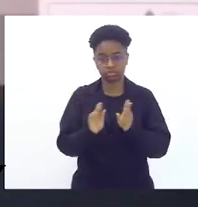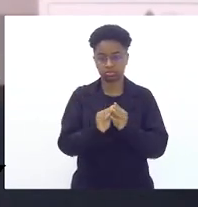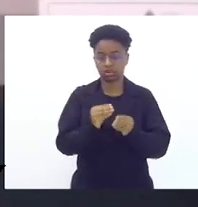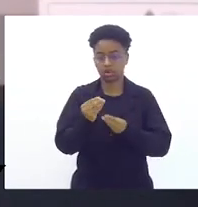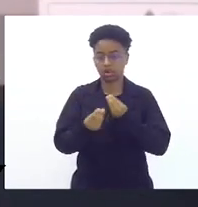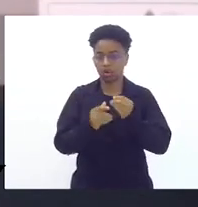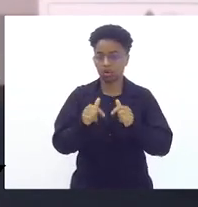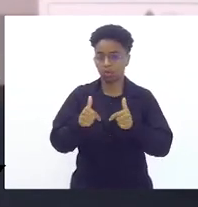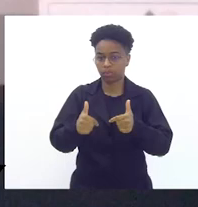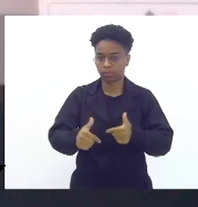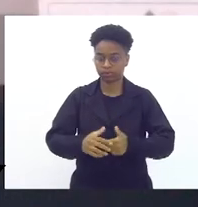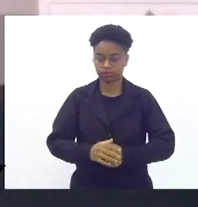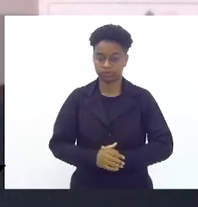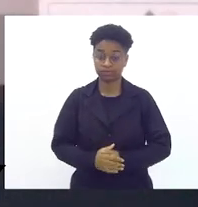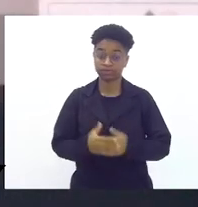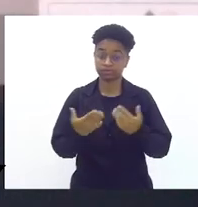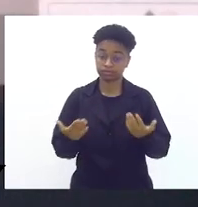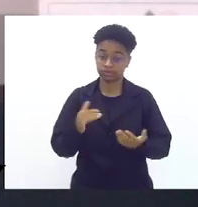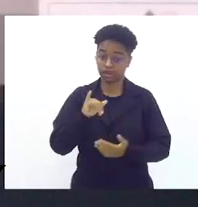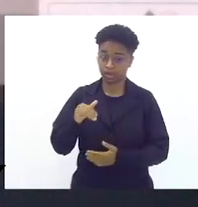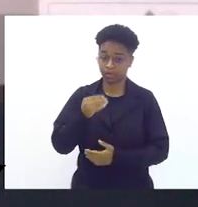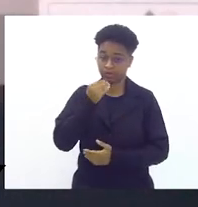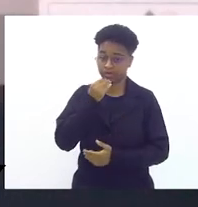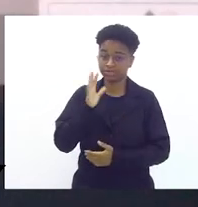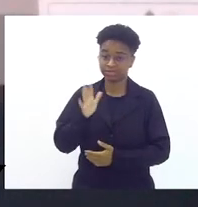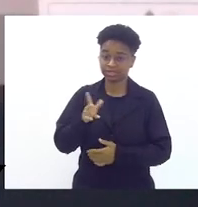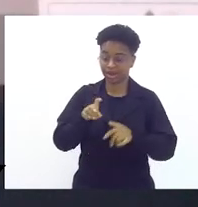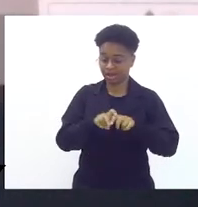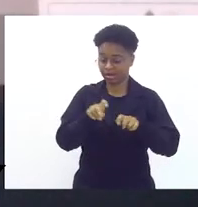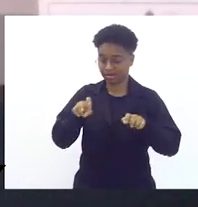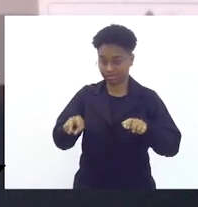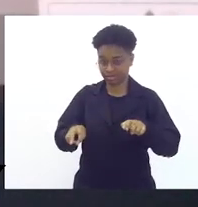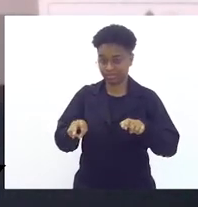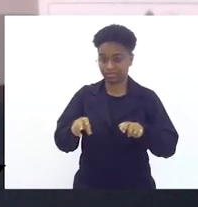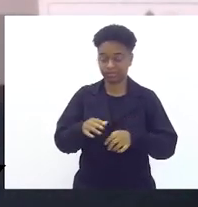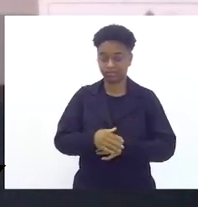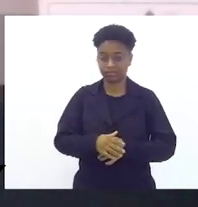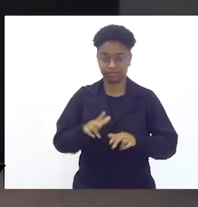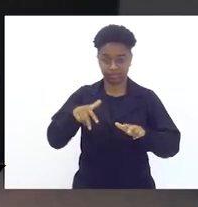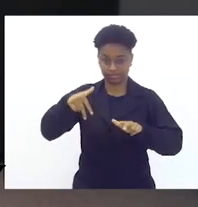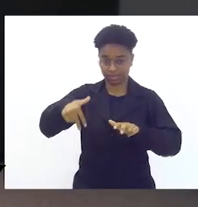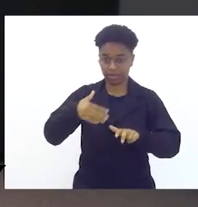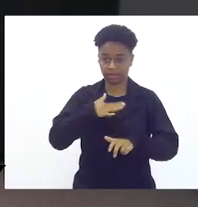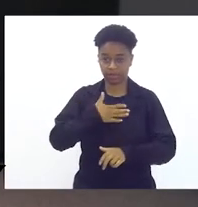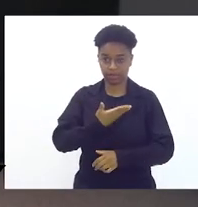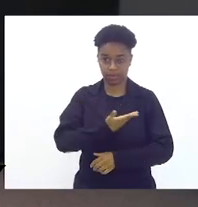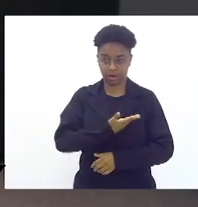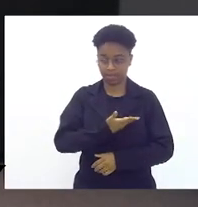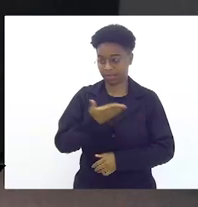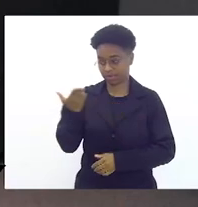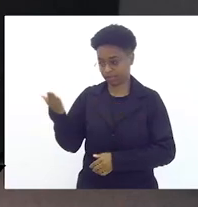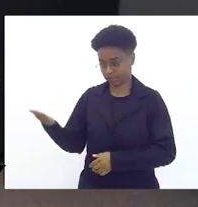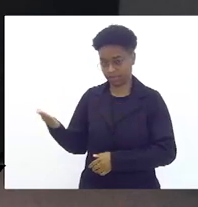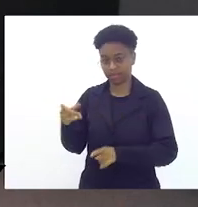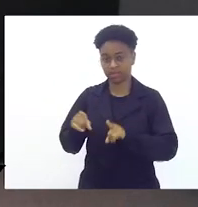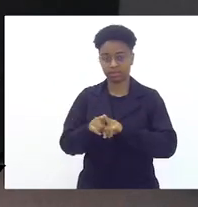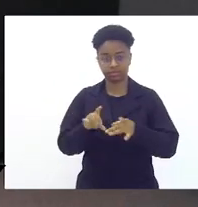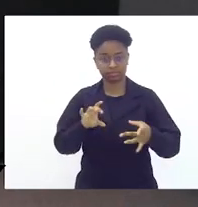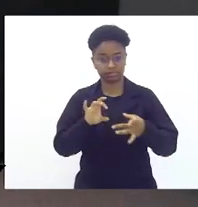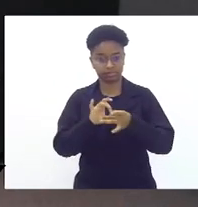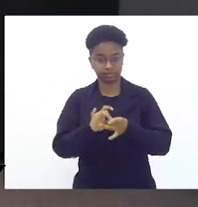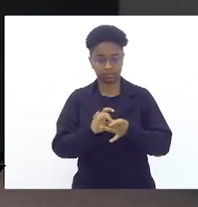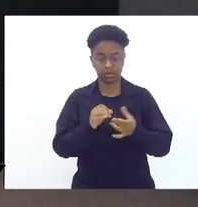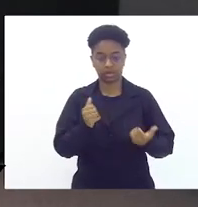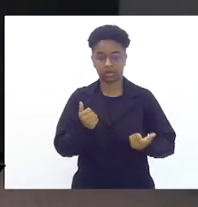então aproveitando que já tá aqui do meu lado meu companheiro amigo e nesse caso parceiro e com autor